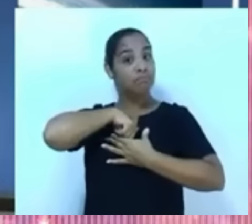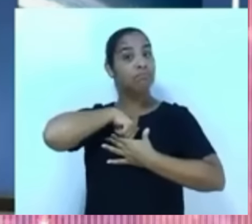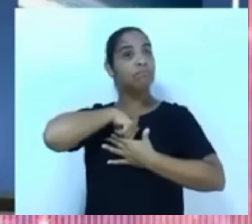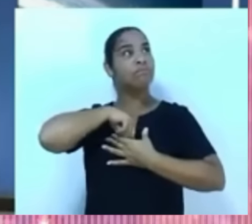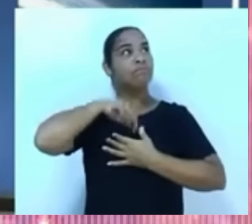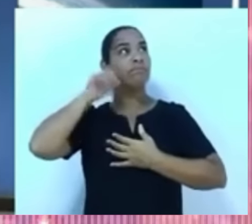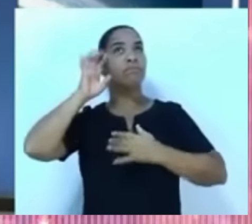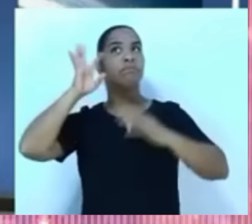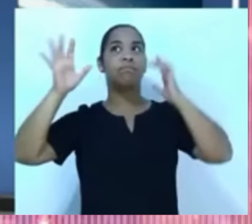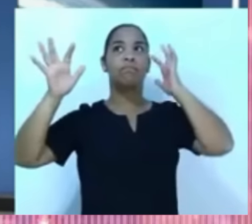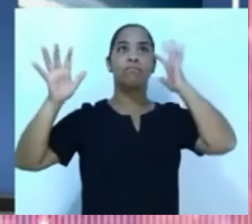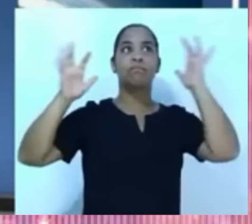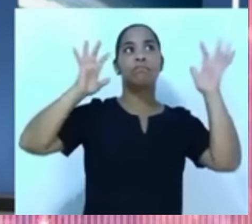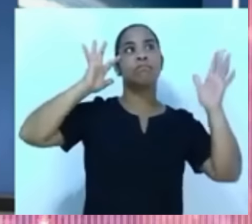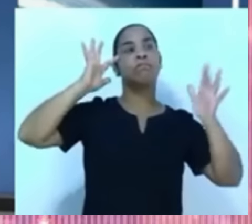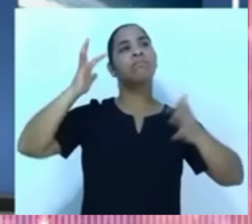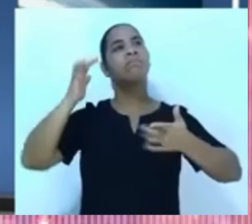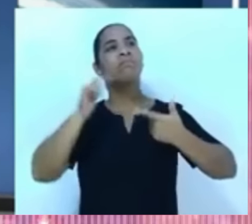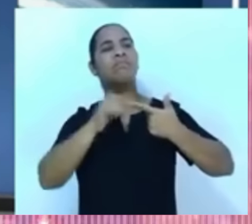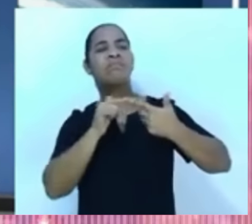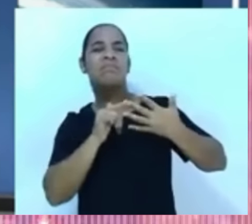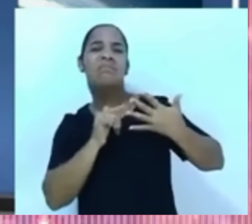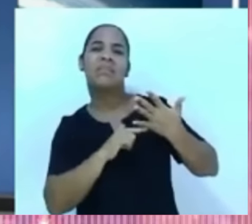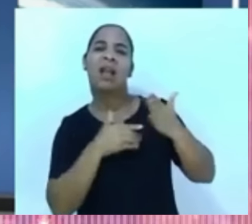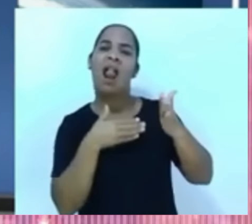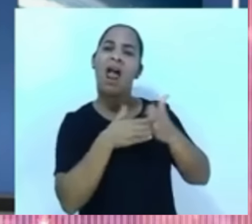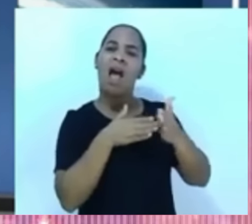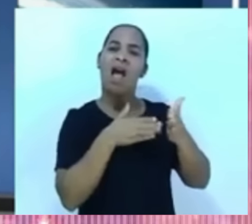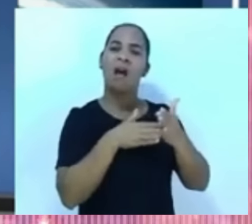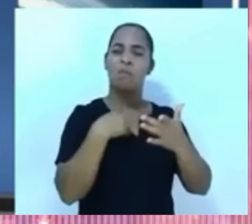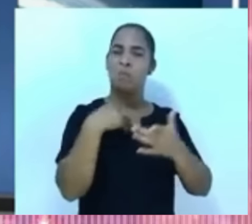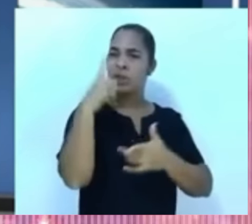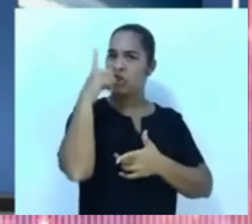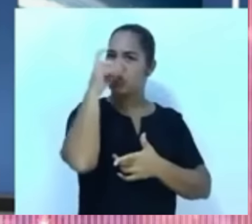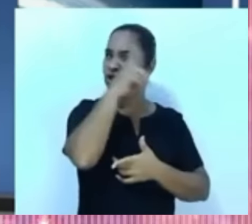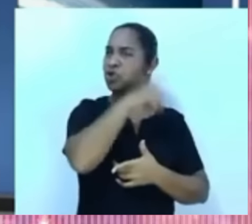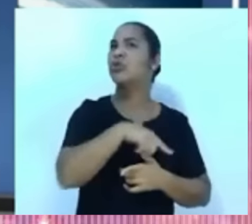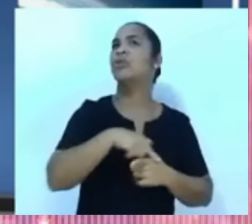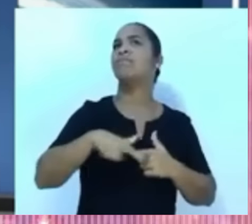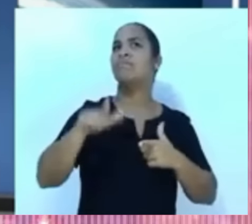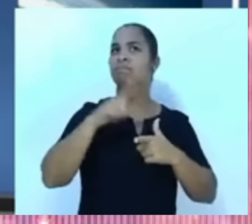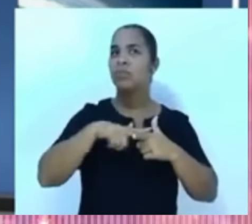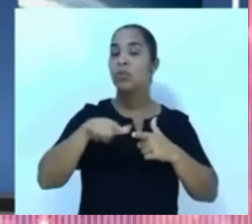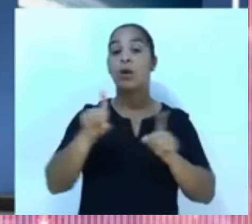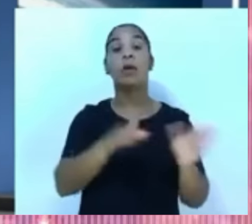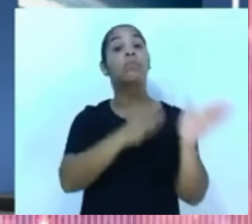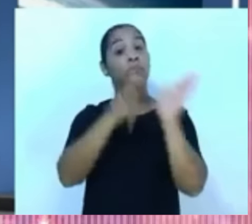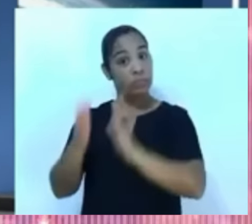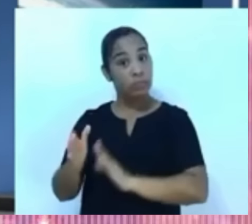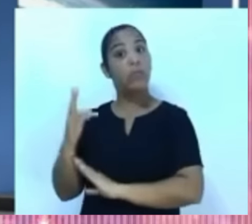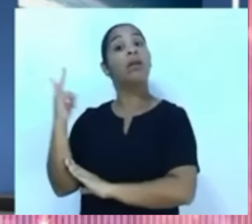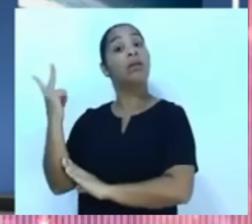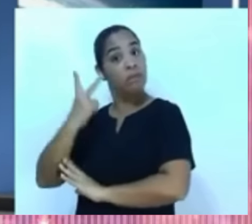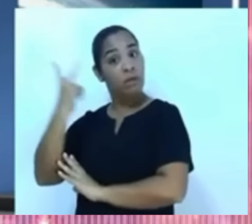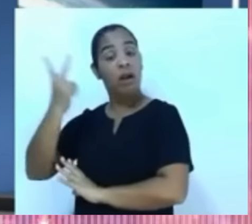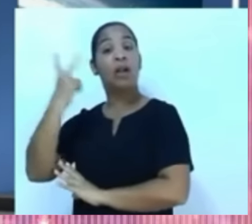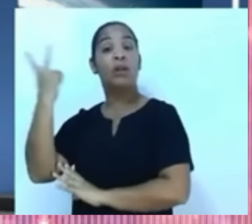vantagens aos nossos limites a nossa grandeza e a nossa miserabilidade